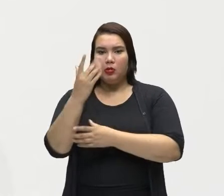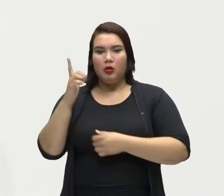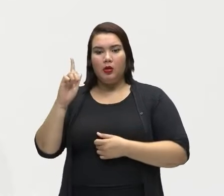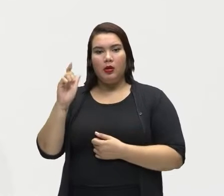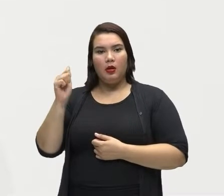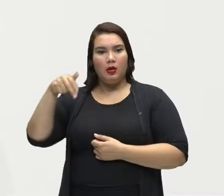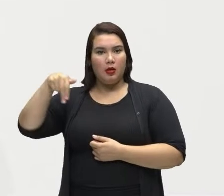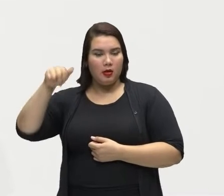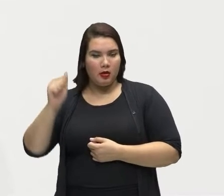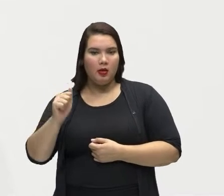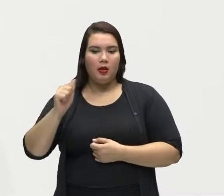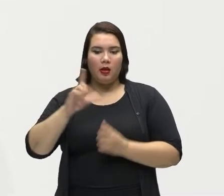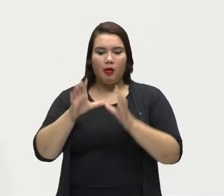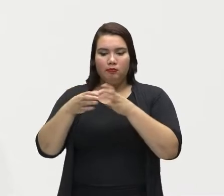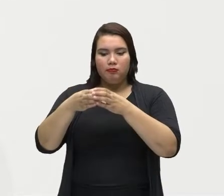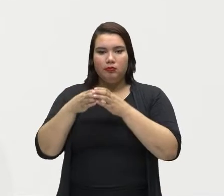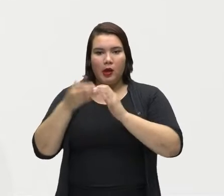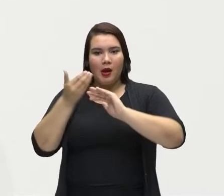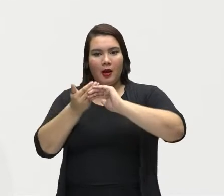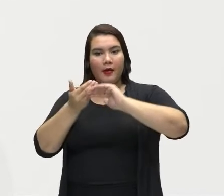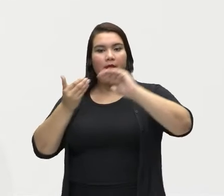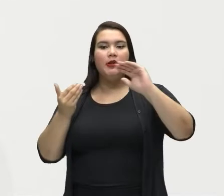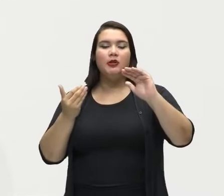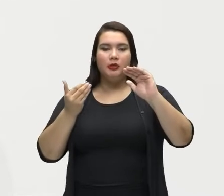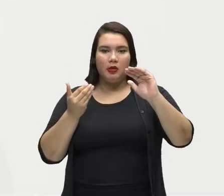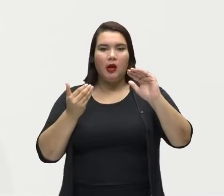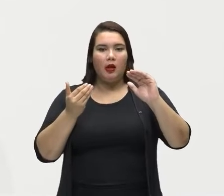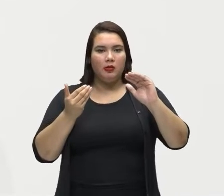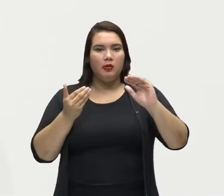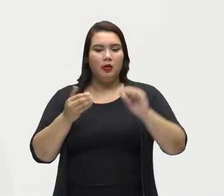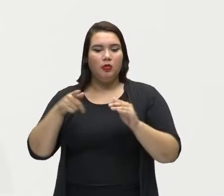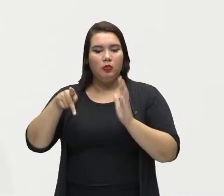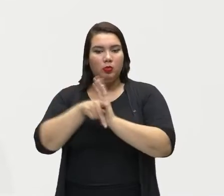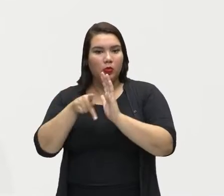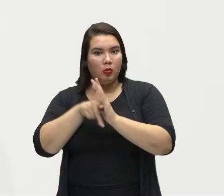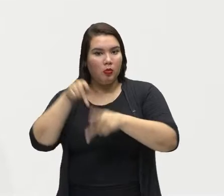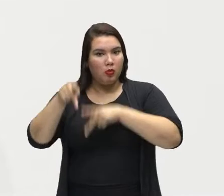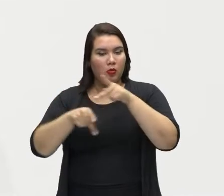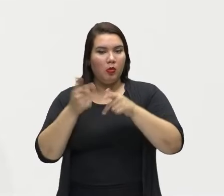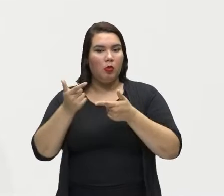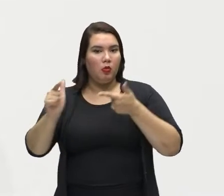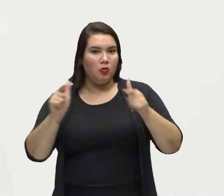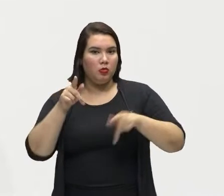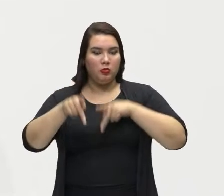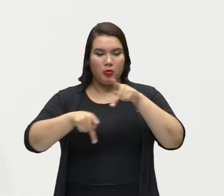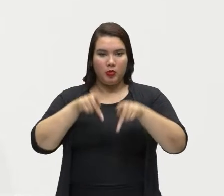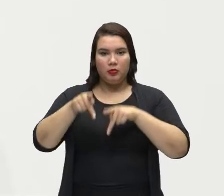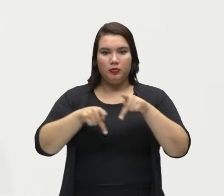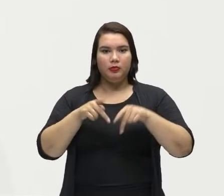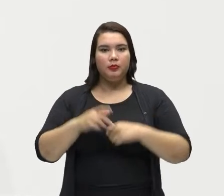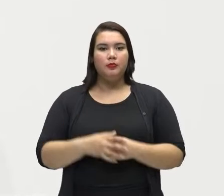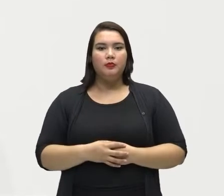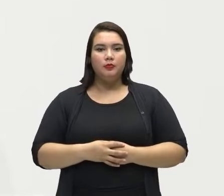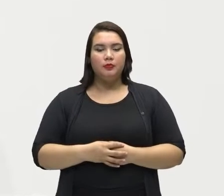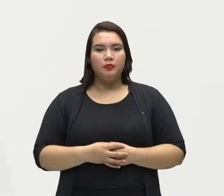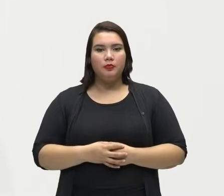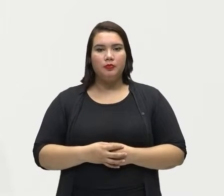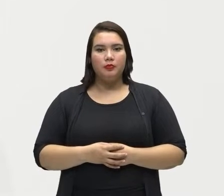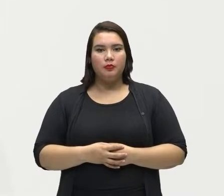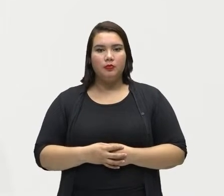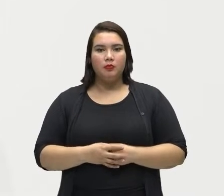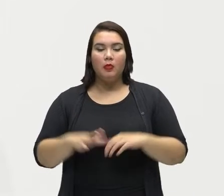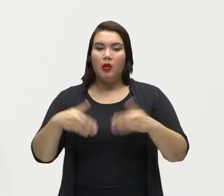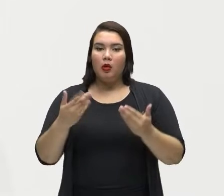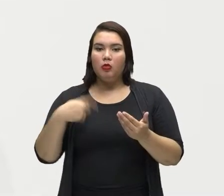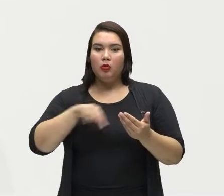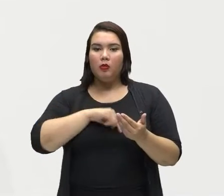forma isolada em relação a outros povos. Olha, a gente vai ver